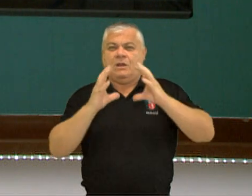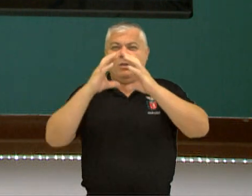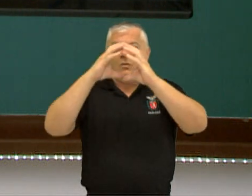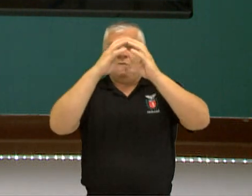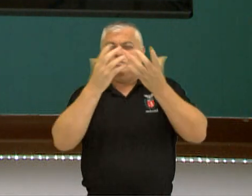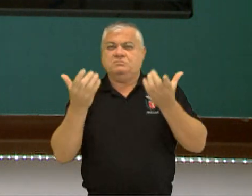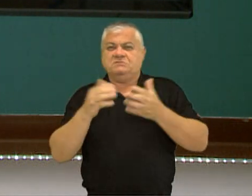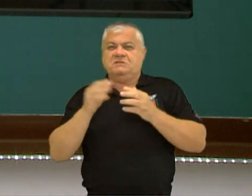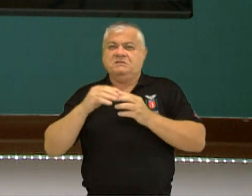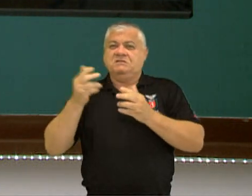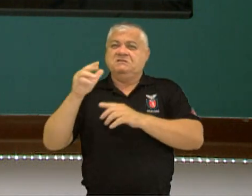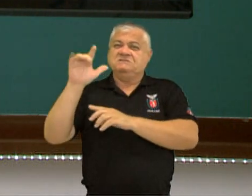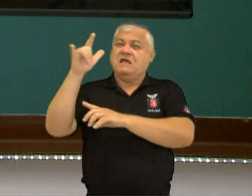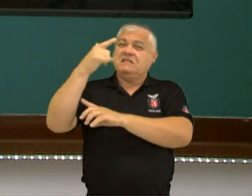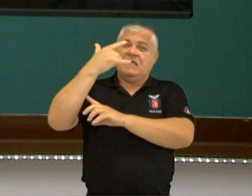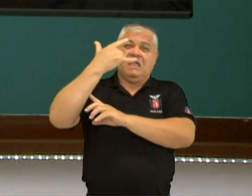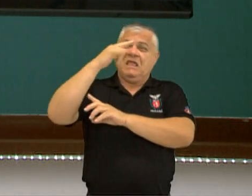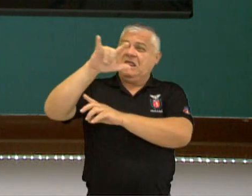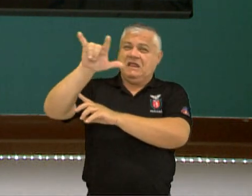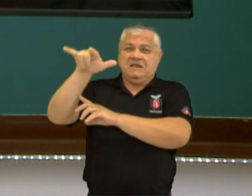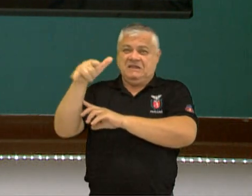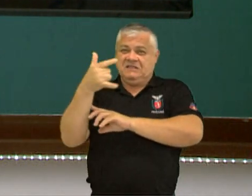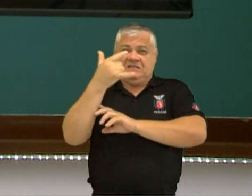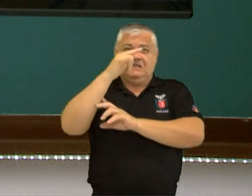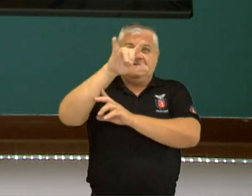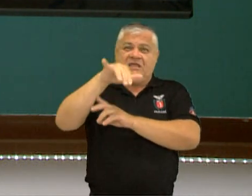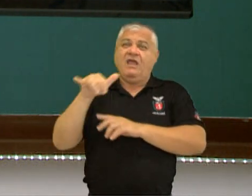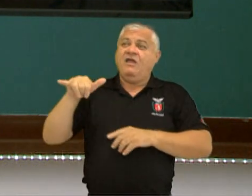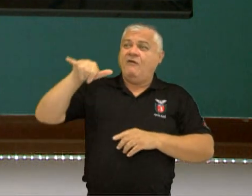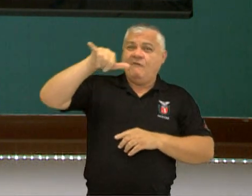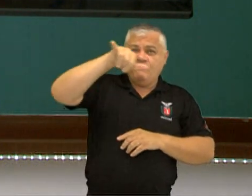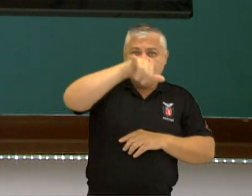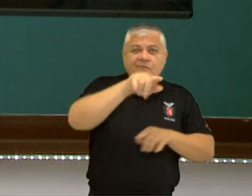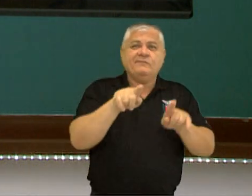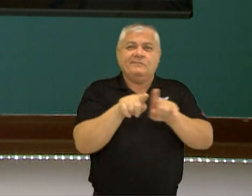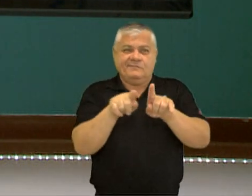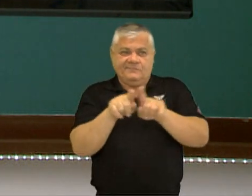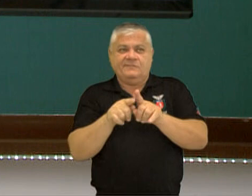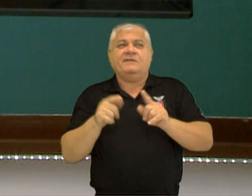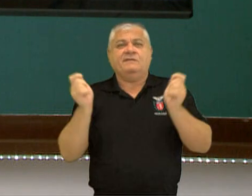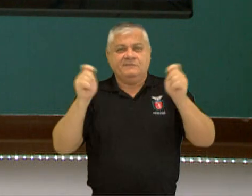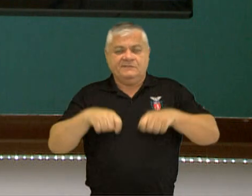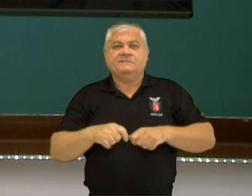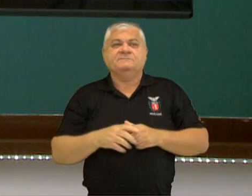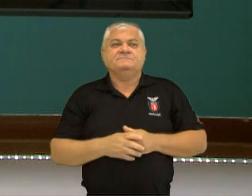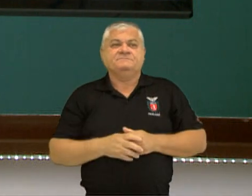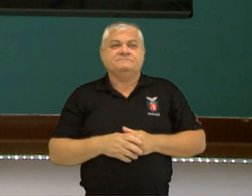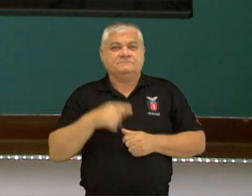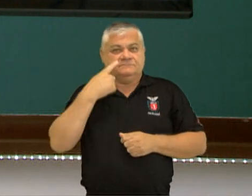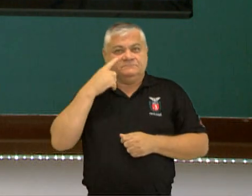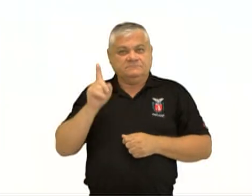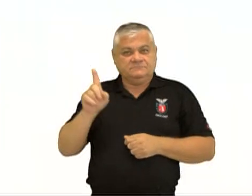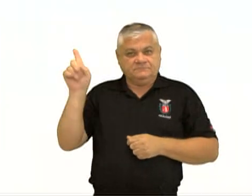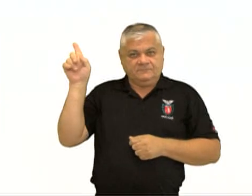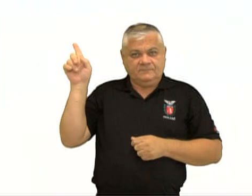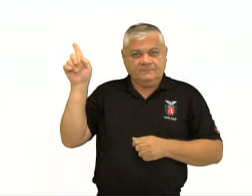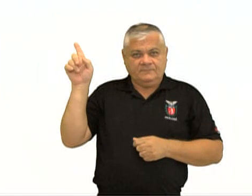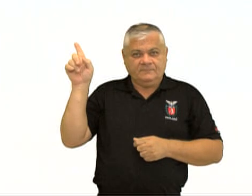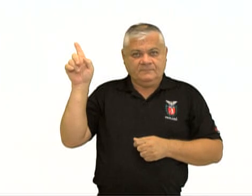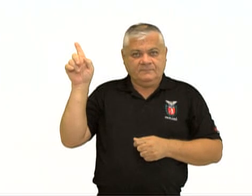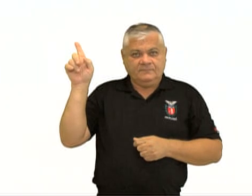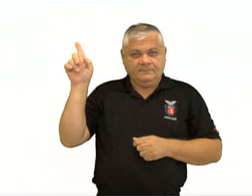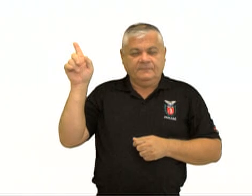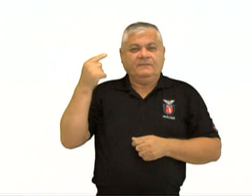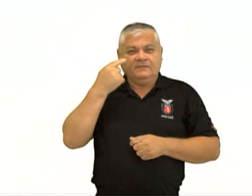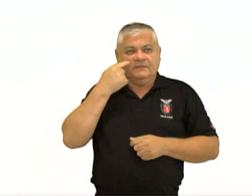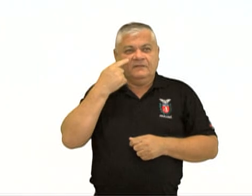satélites e aviões, a exemplo do que a imagem que está aparecendo na sua tela agora representa. Olhando do lado esquerdo da sua tela, você